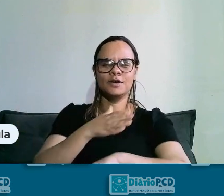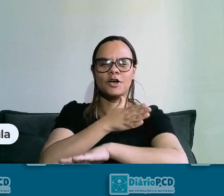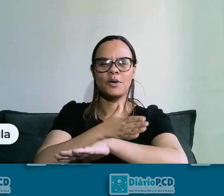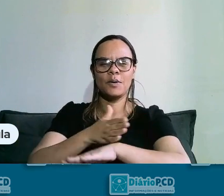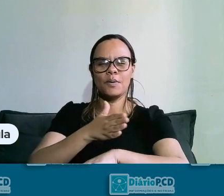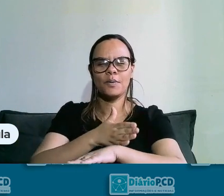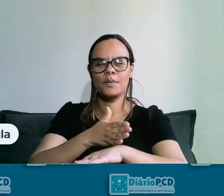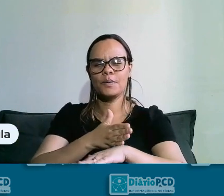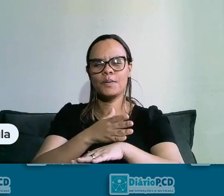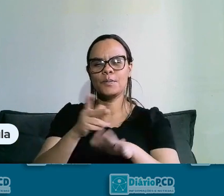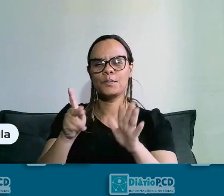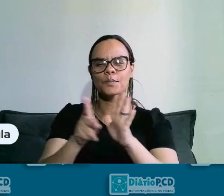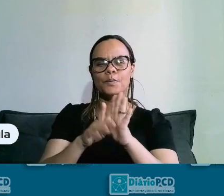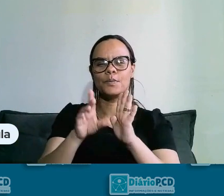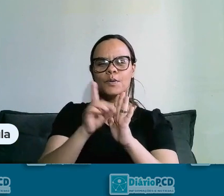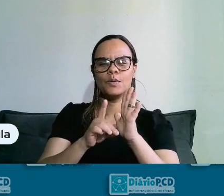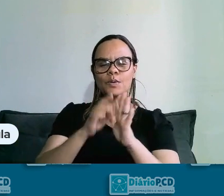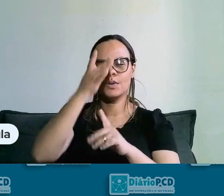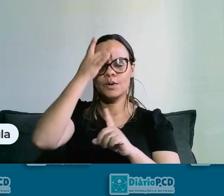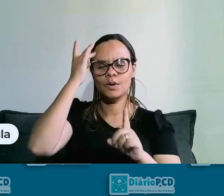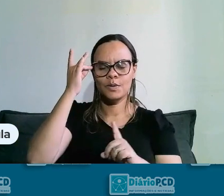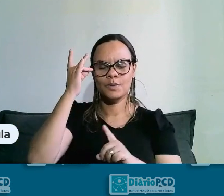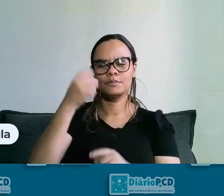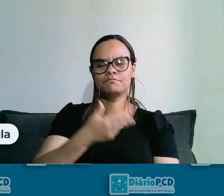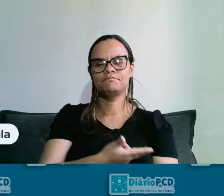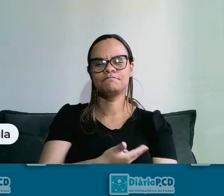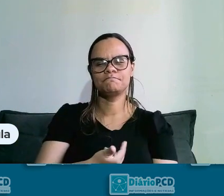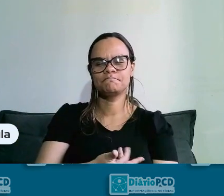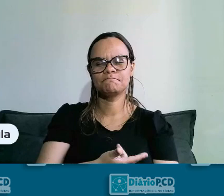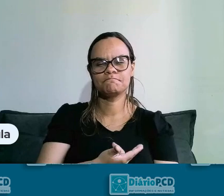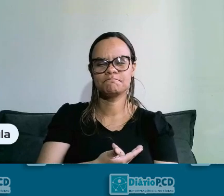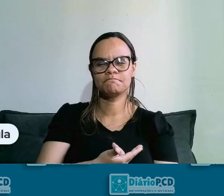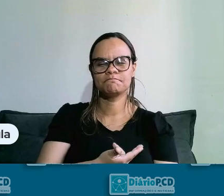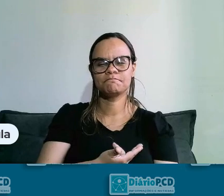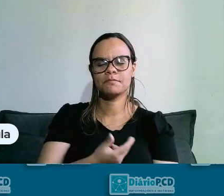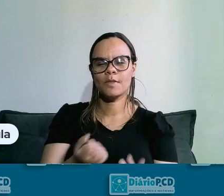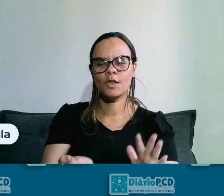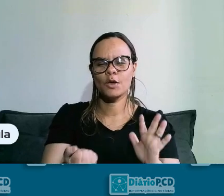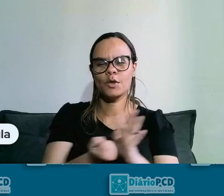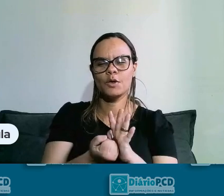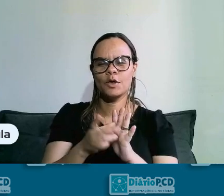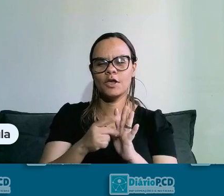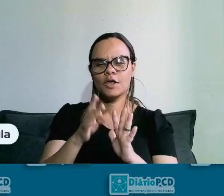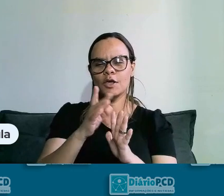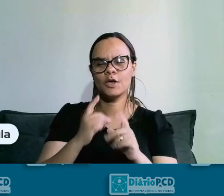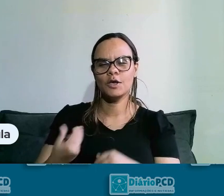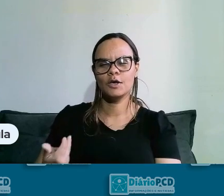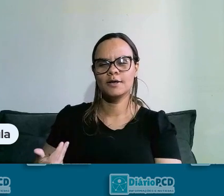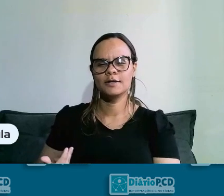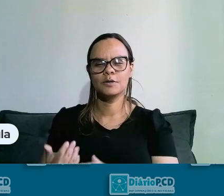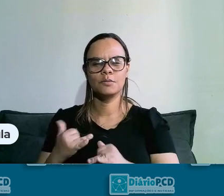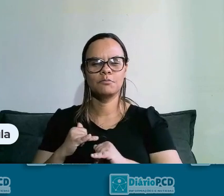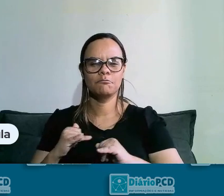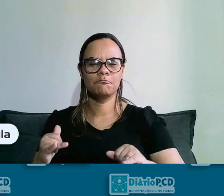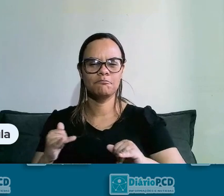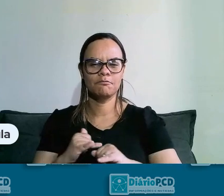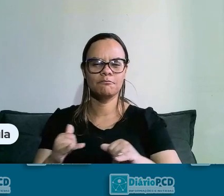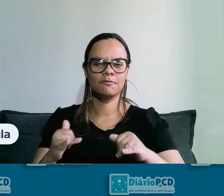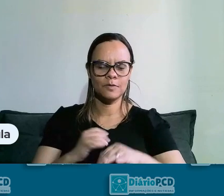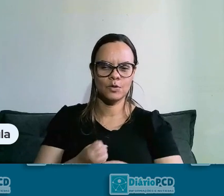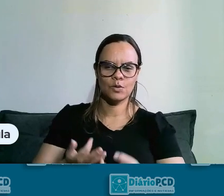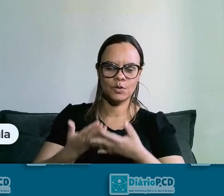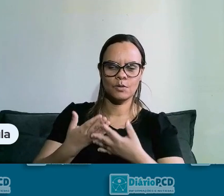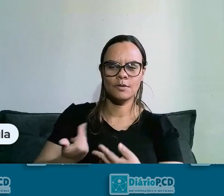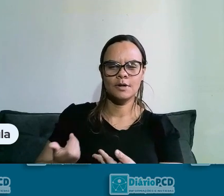camisa do Diário PCD, no meu peito do lado direito, bem acima, a logomarca do Diário PCD, informações e notícias, e do meu